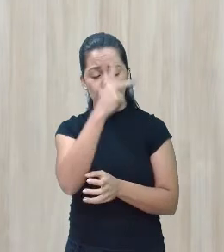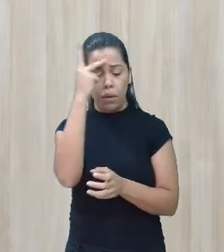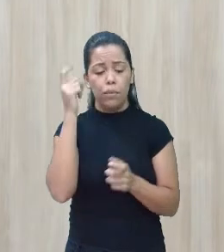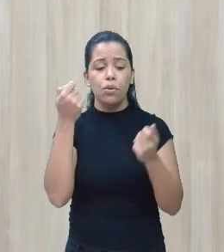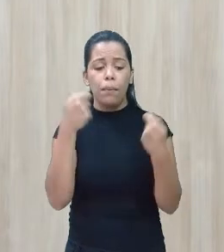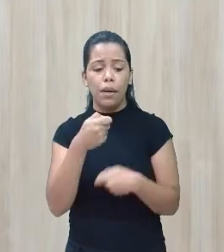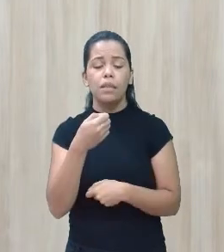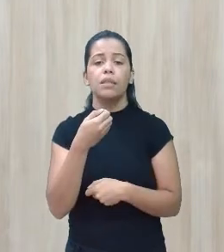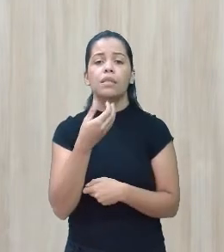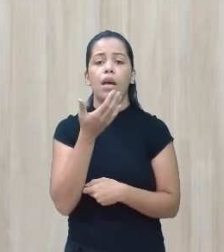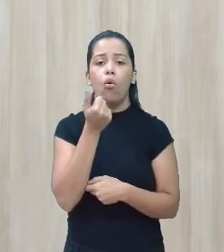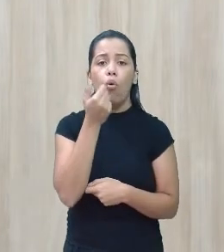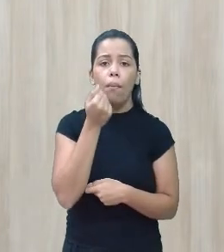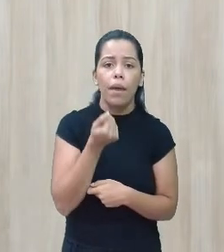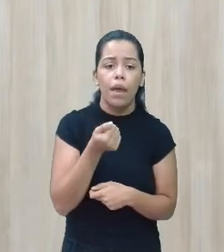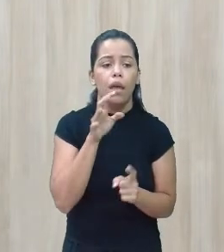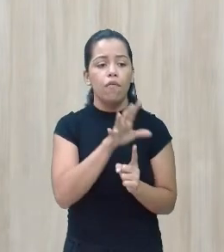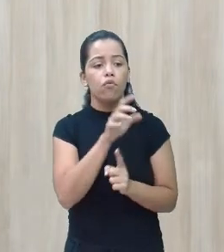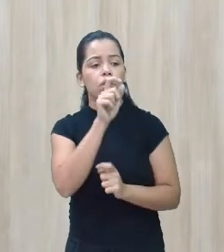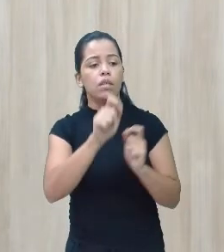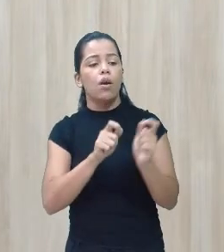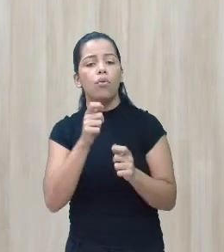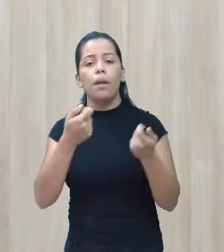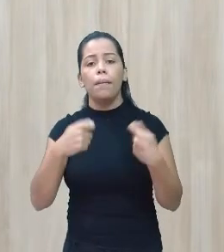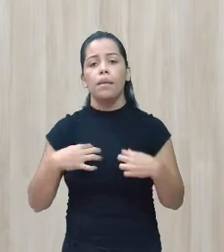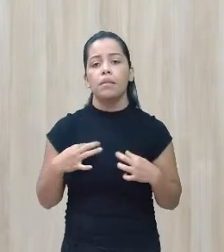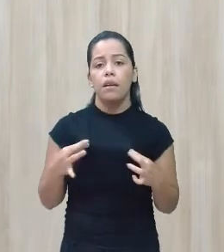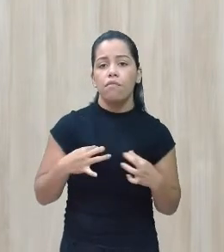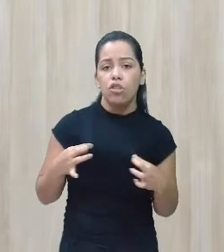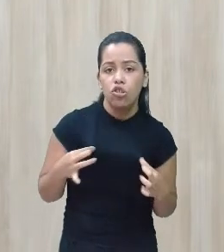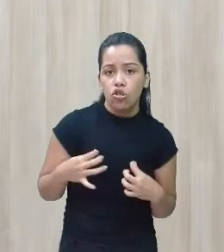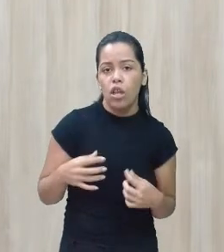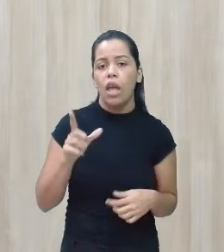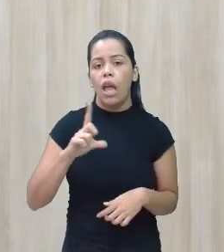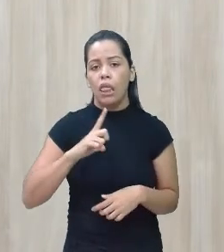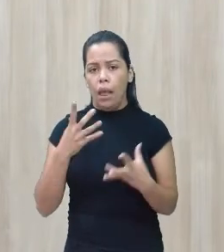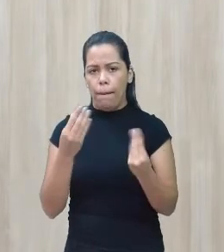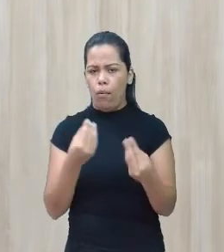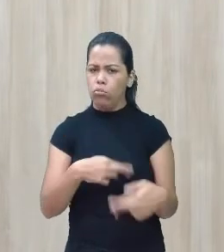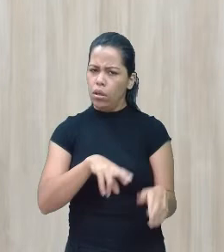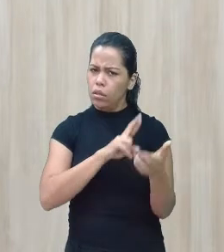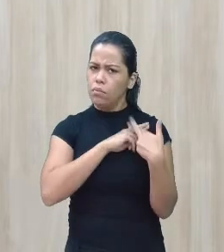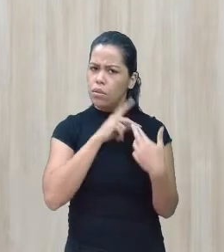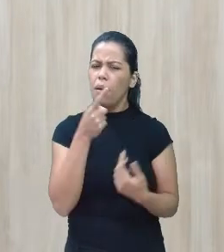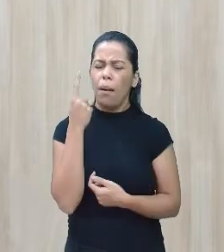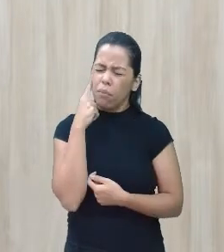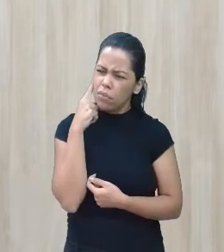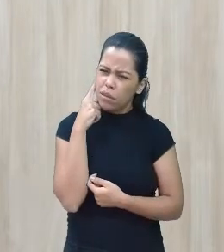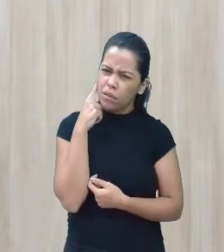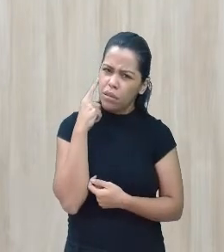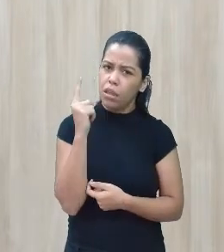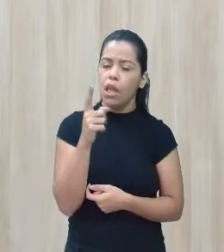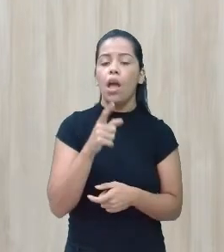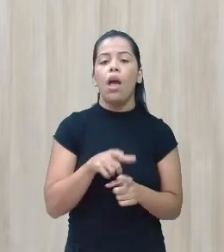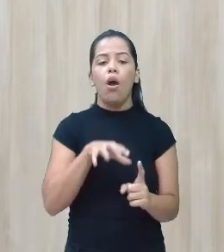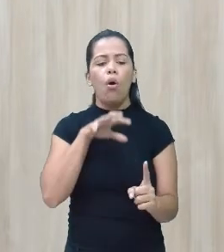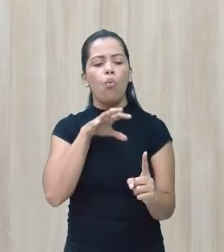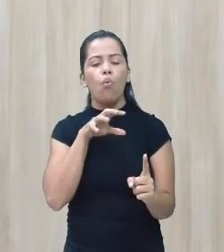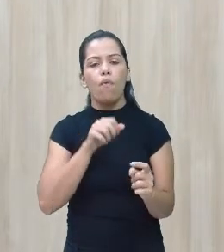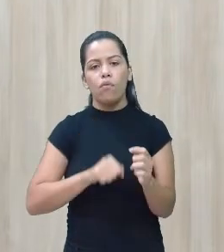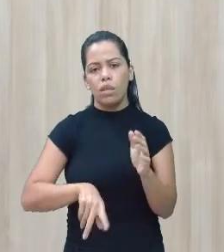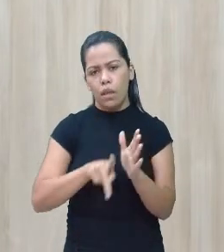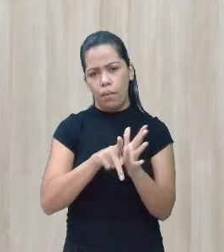da maneira com que elas falam. Então, é bastante responsabilidade, né, parando para pensar assim, que o influencer